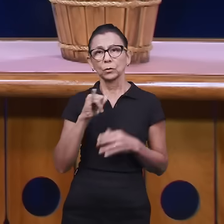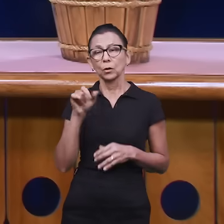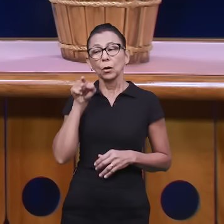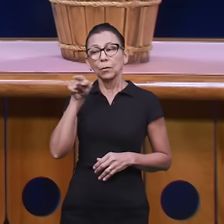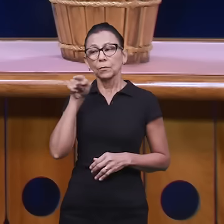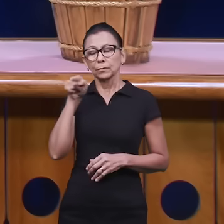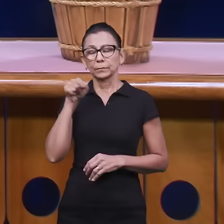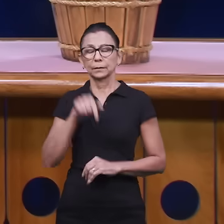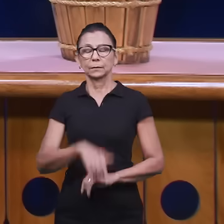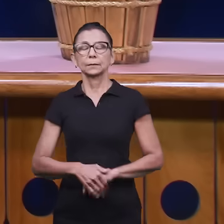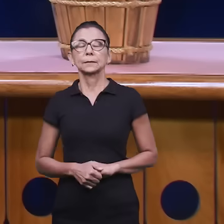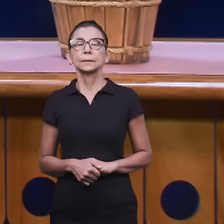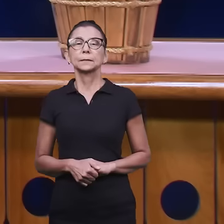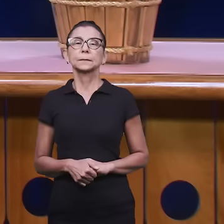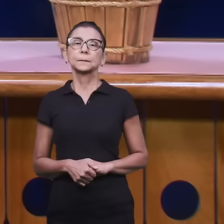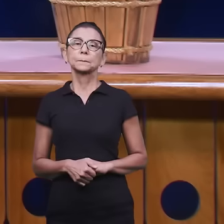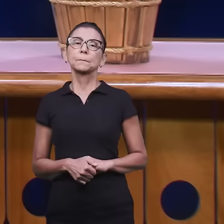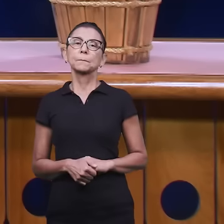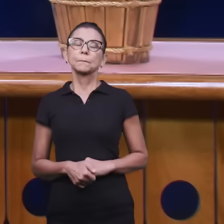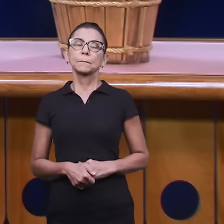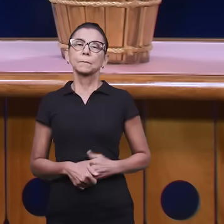você vai selecionar